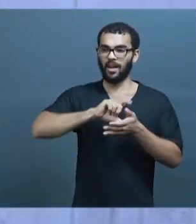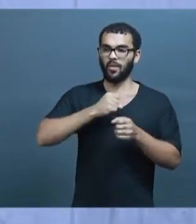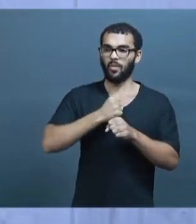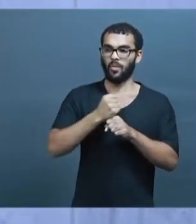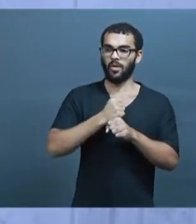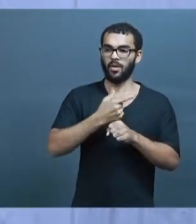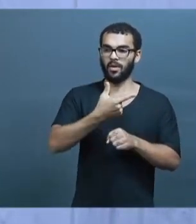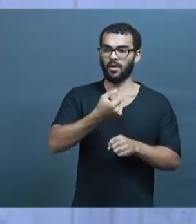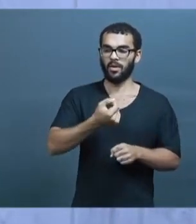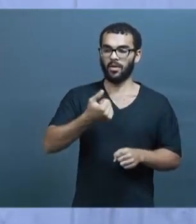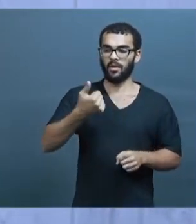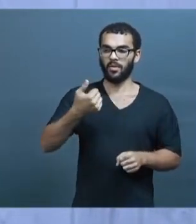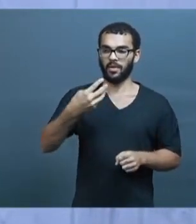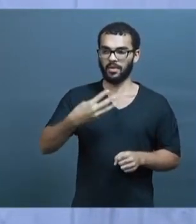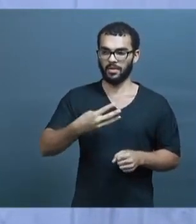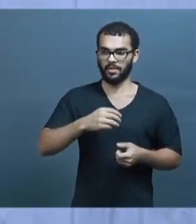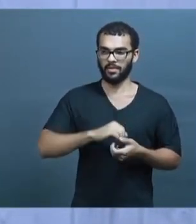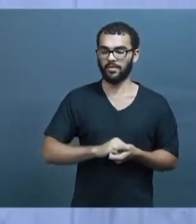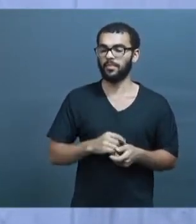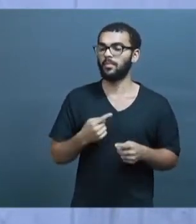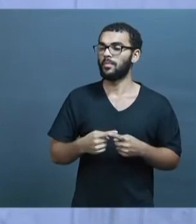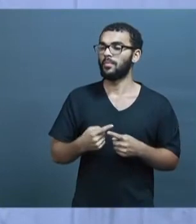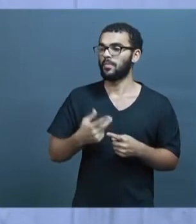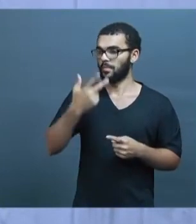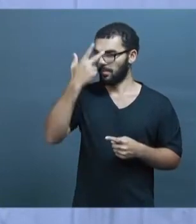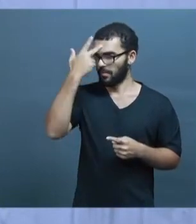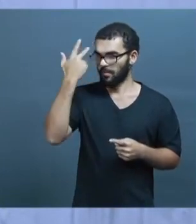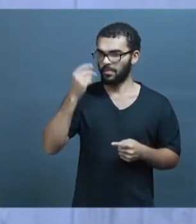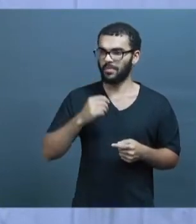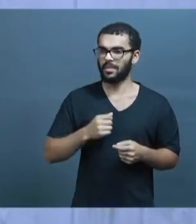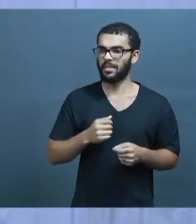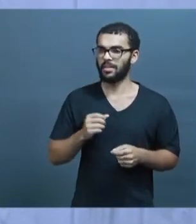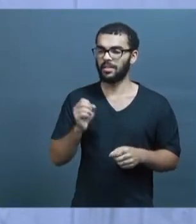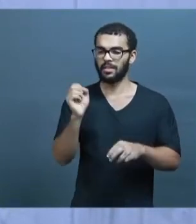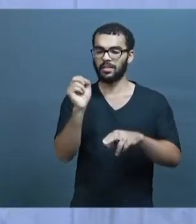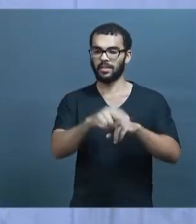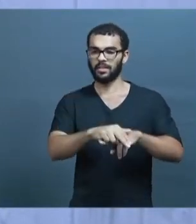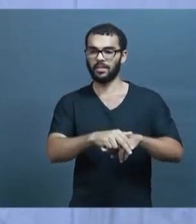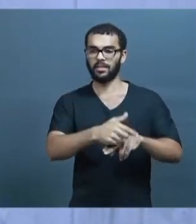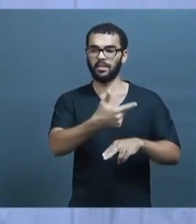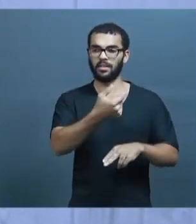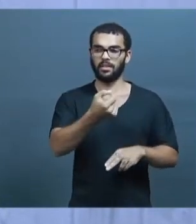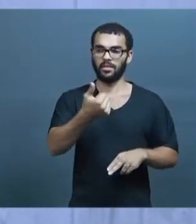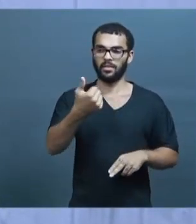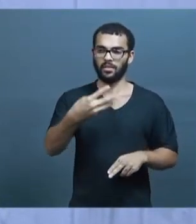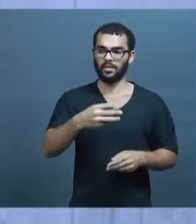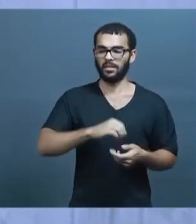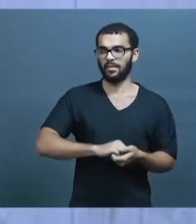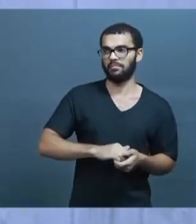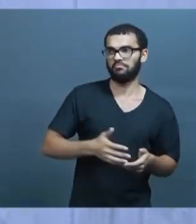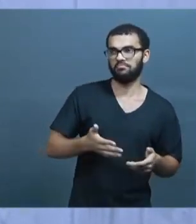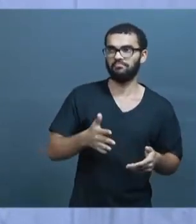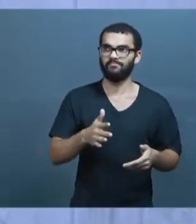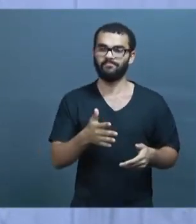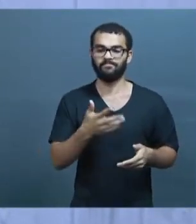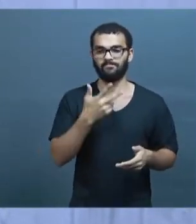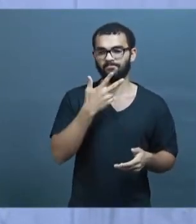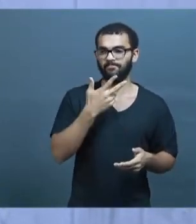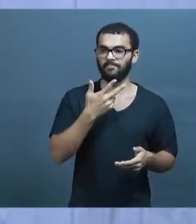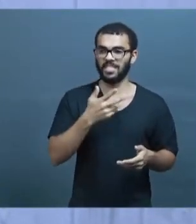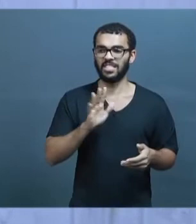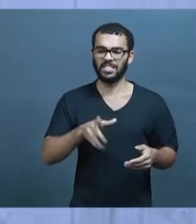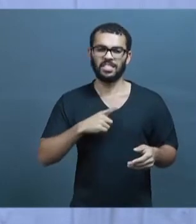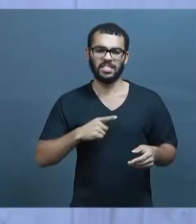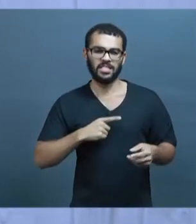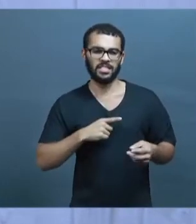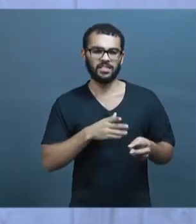...2013, certo? Porque, na verdade, os servidores que ingressaram a partir de 2013, de uma maneira ou de outra, eles já estão